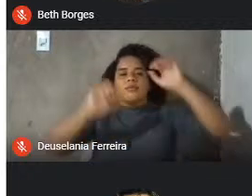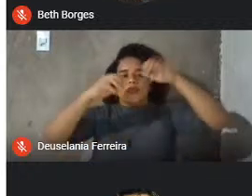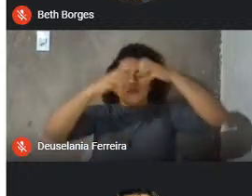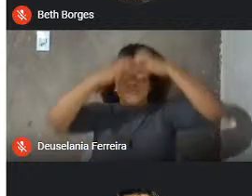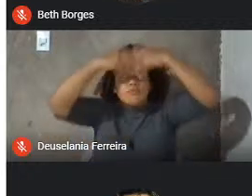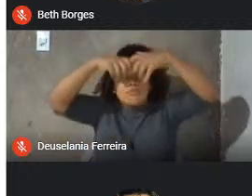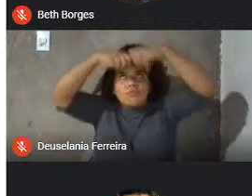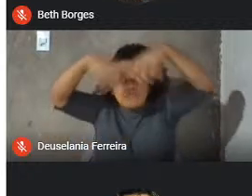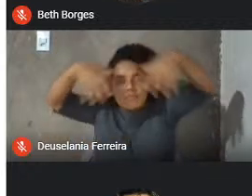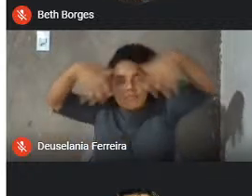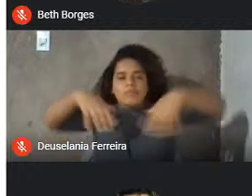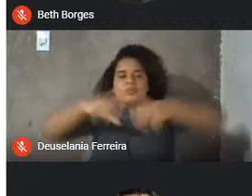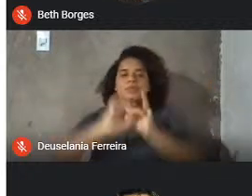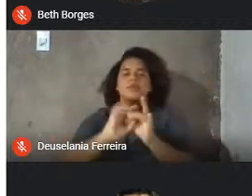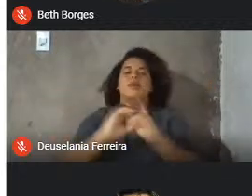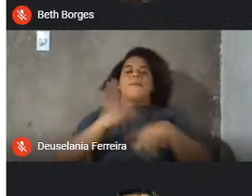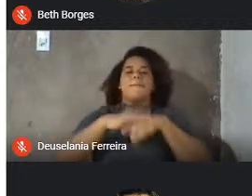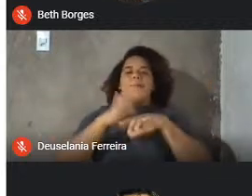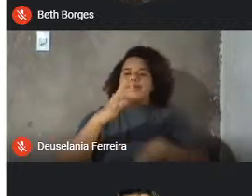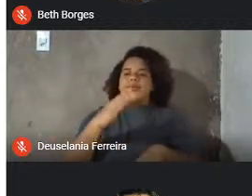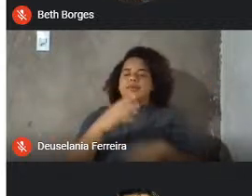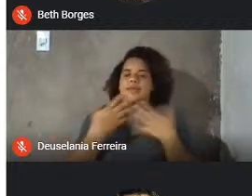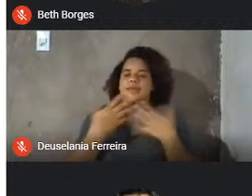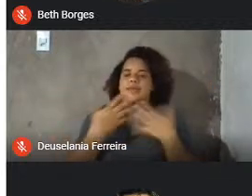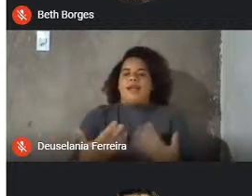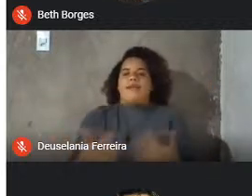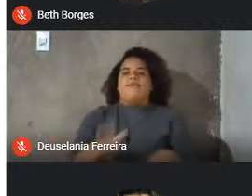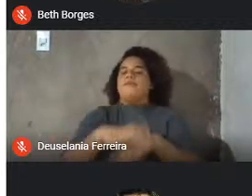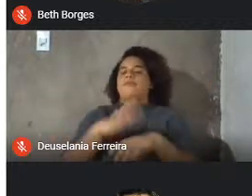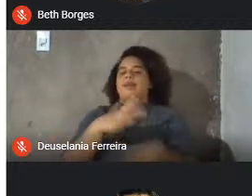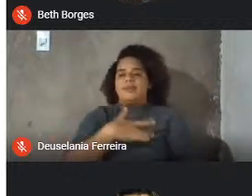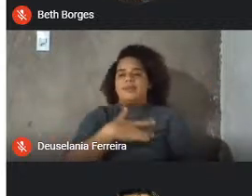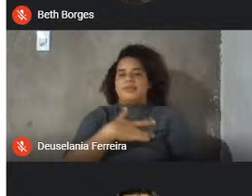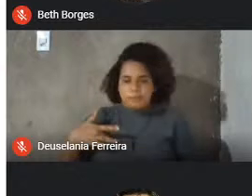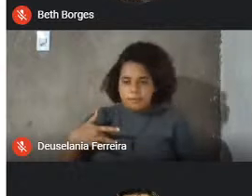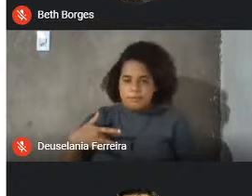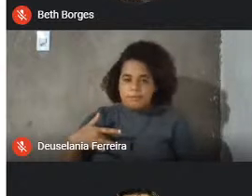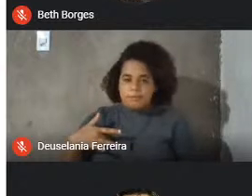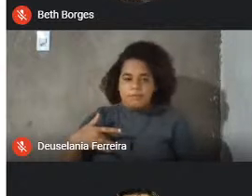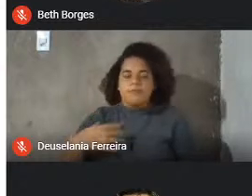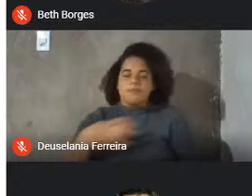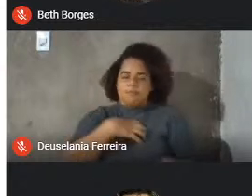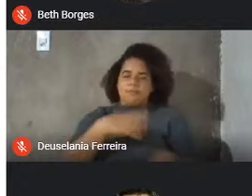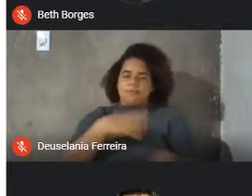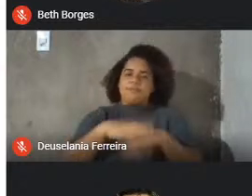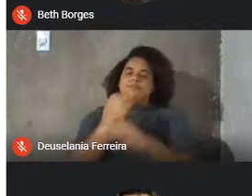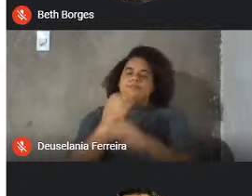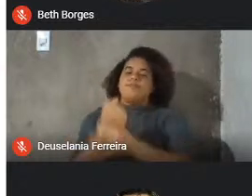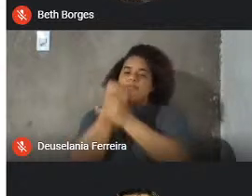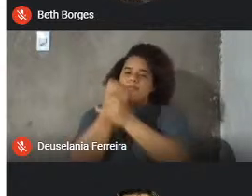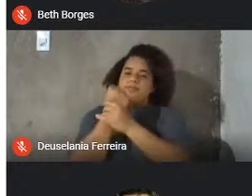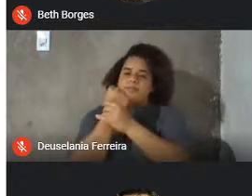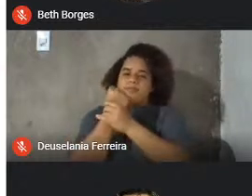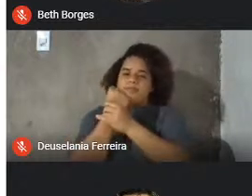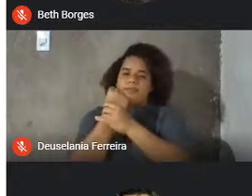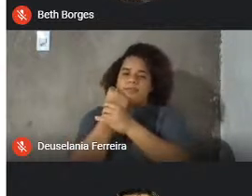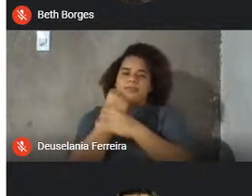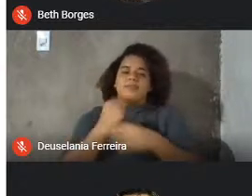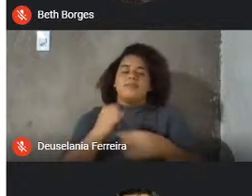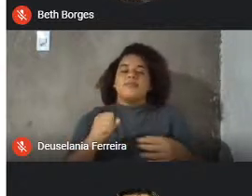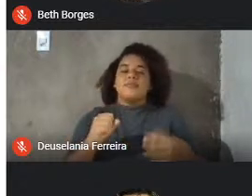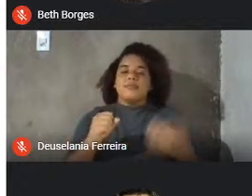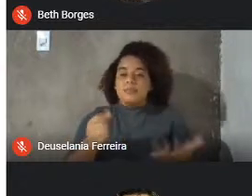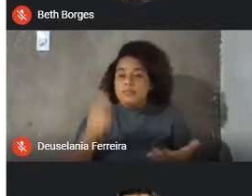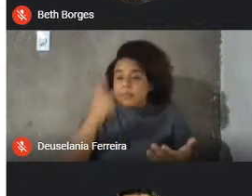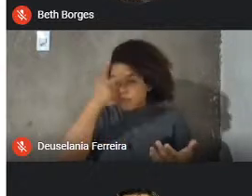pessoa vai vendo um esquema saudável, se sentindo mais segura quanto a esses esquemas, tá? Onde ela vai ficando